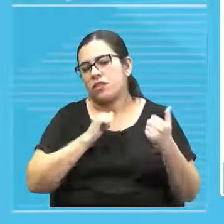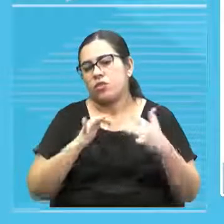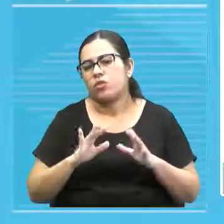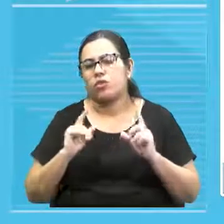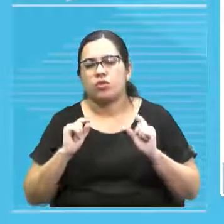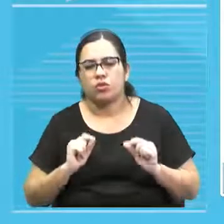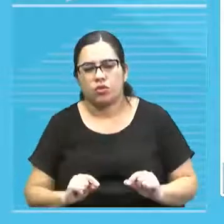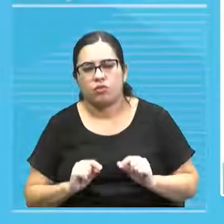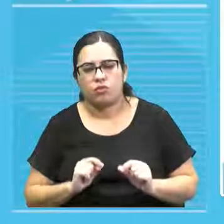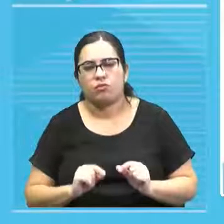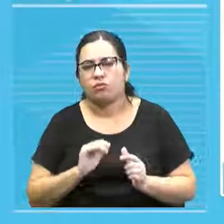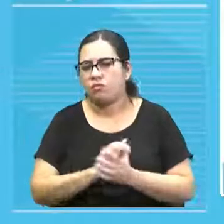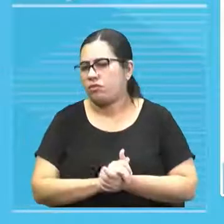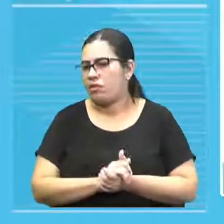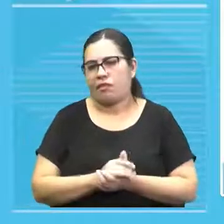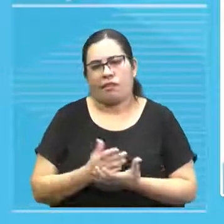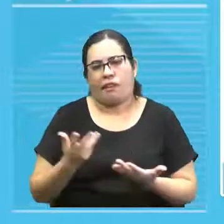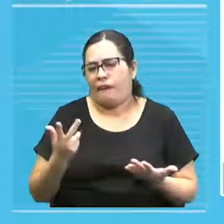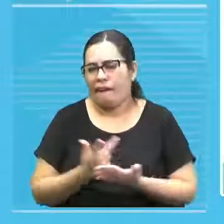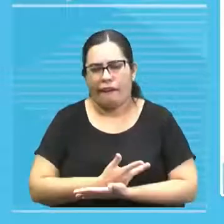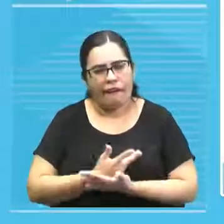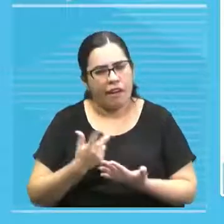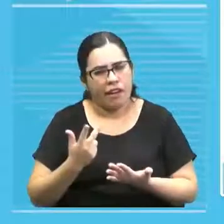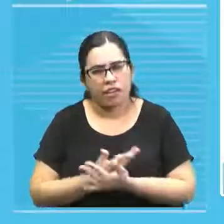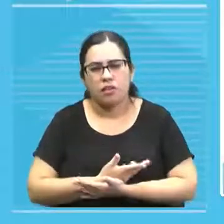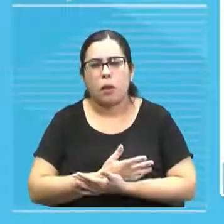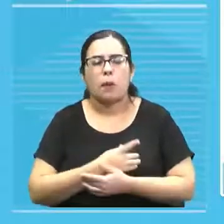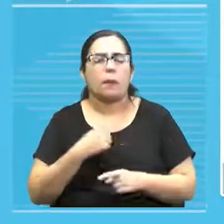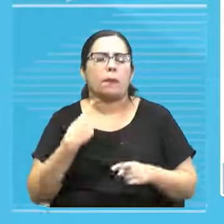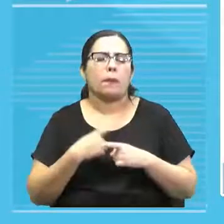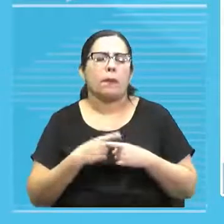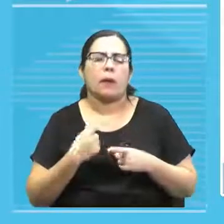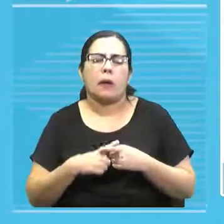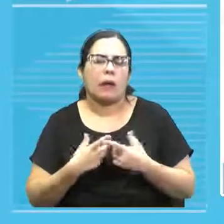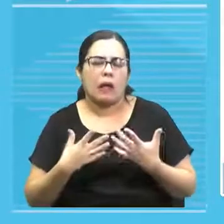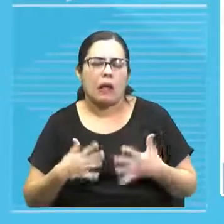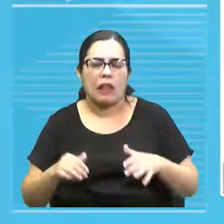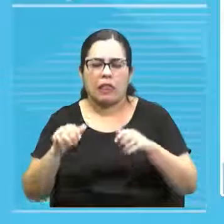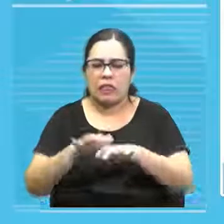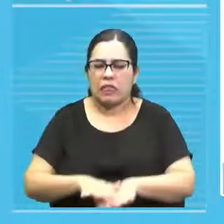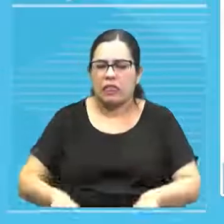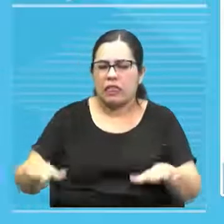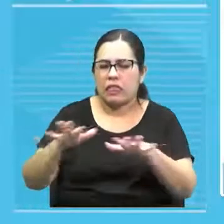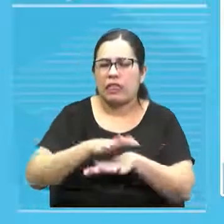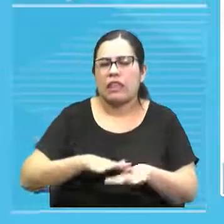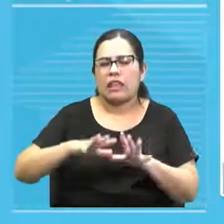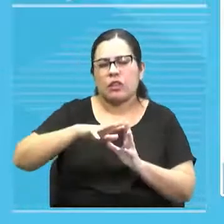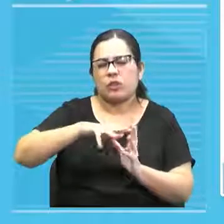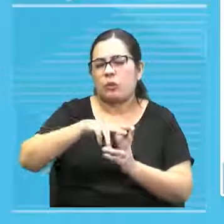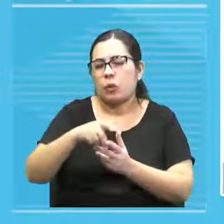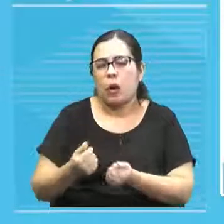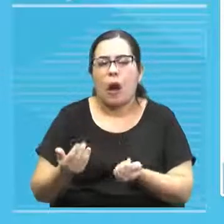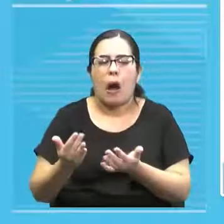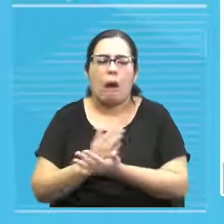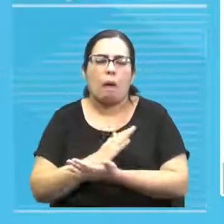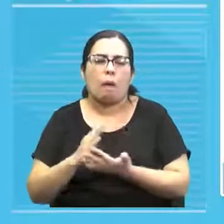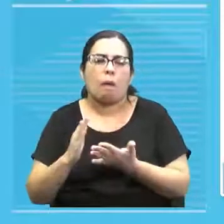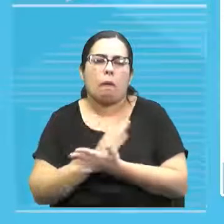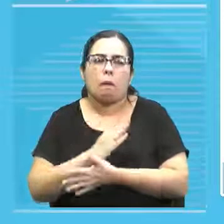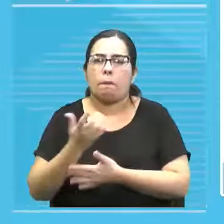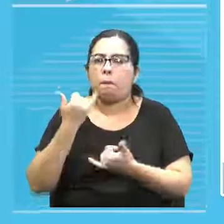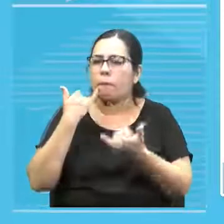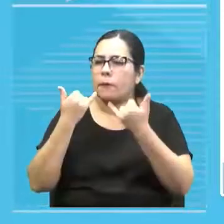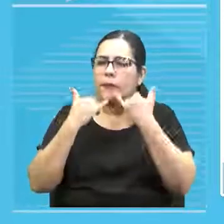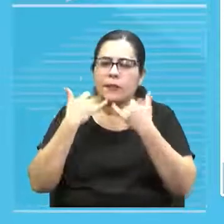é prática desleal tentando se aproveitar de uma região do mundo isolada onde não há